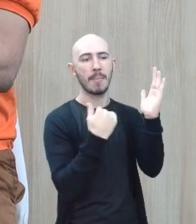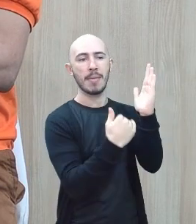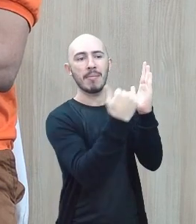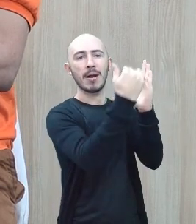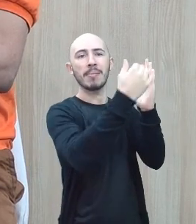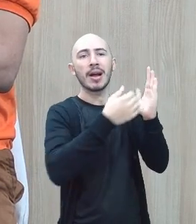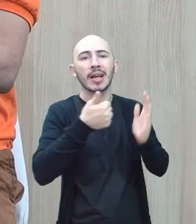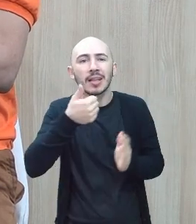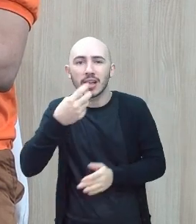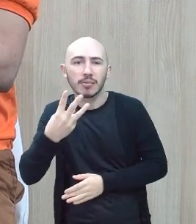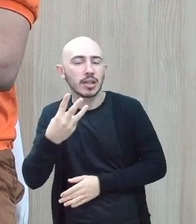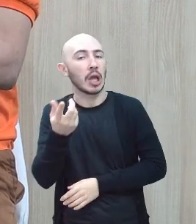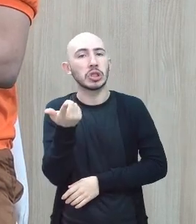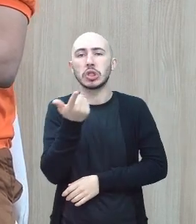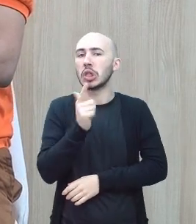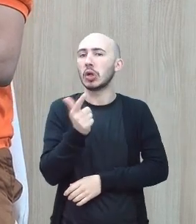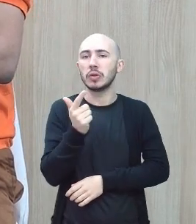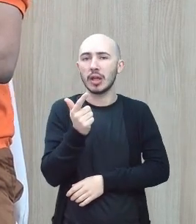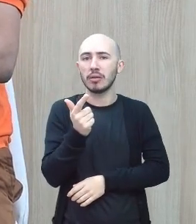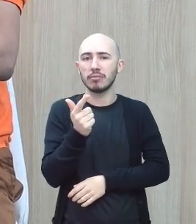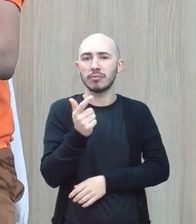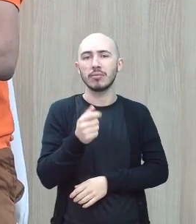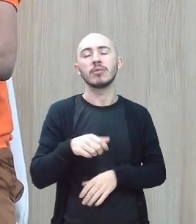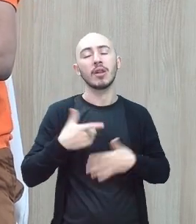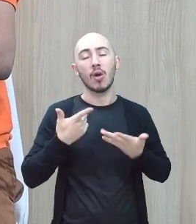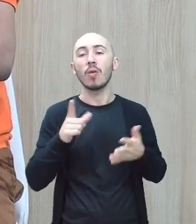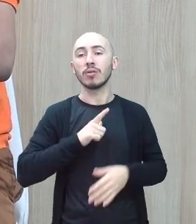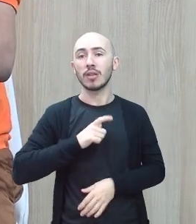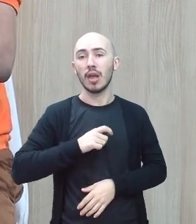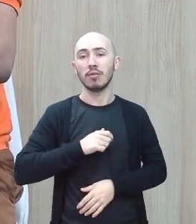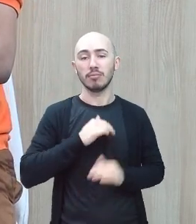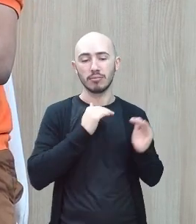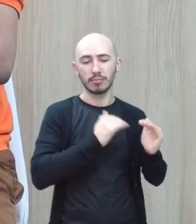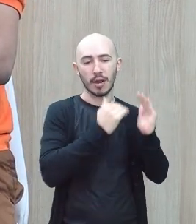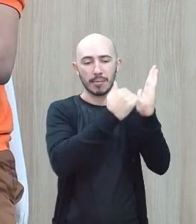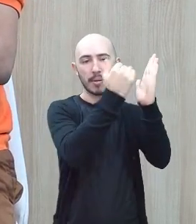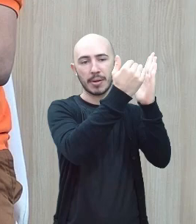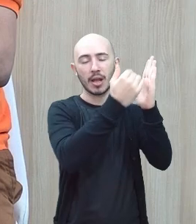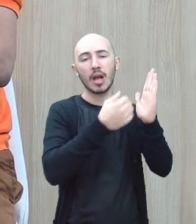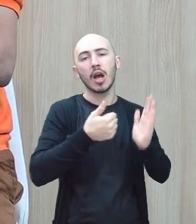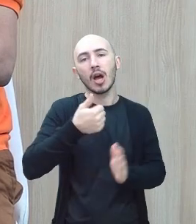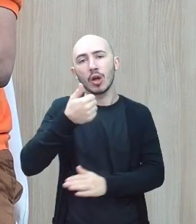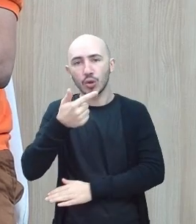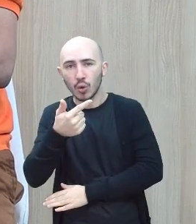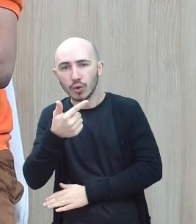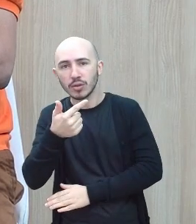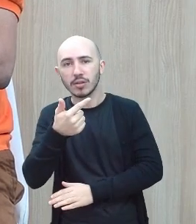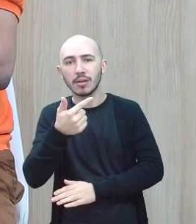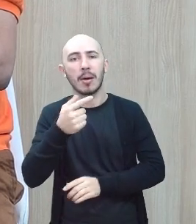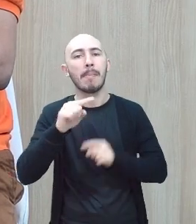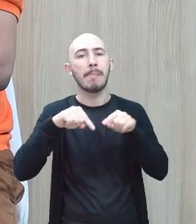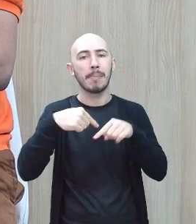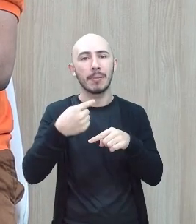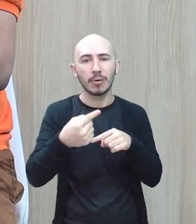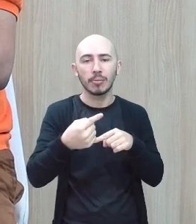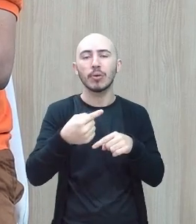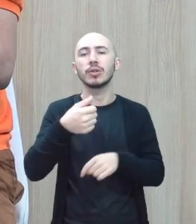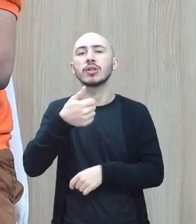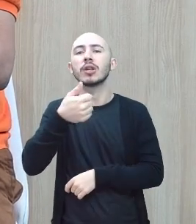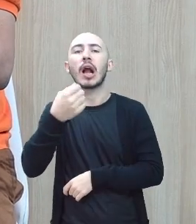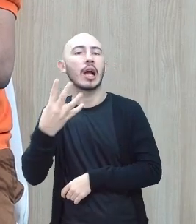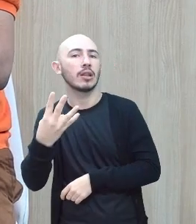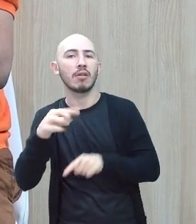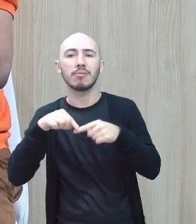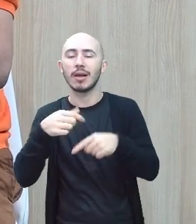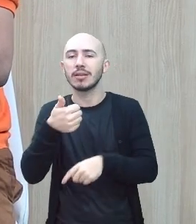e nomeiam como 14º em diante. Às vezes eles transformam o 13º até em estoque, para não ninguém dormir